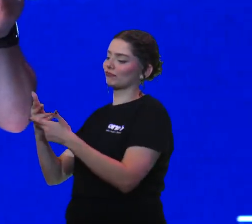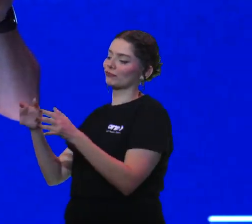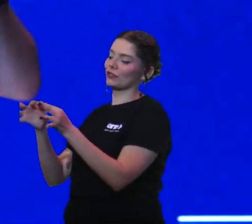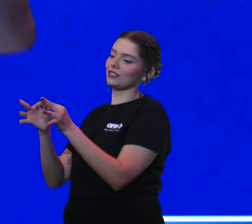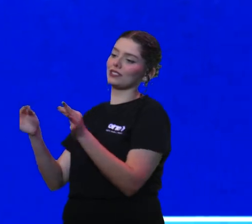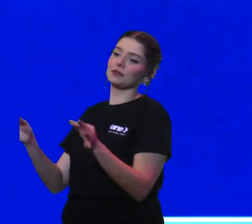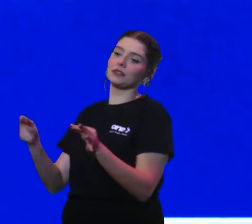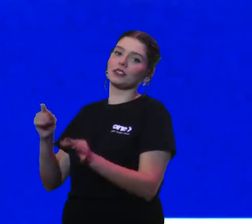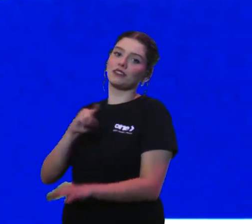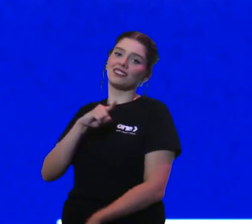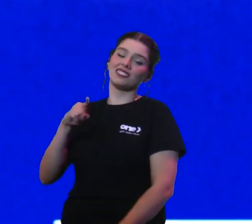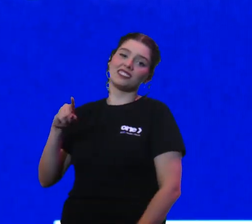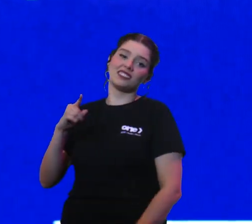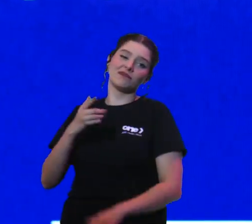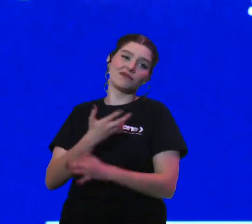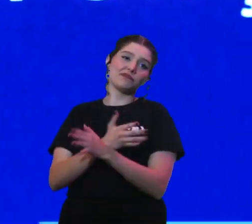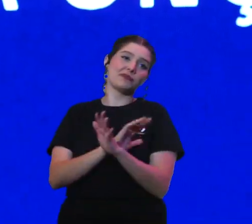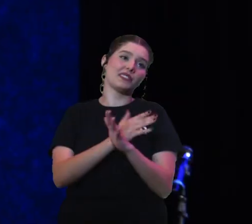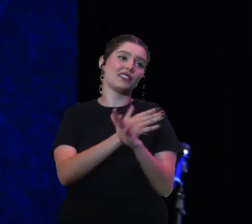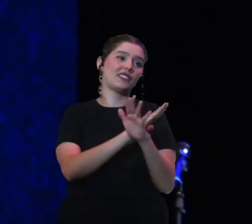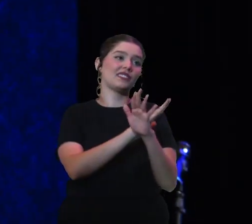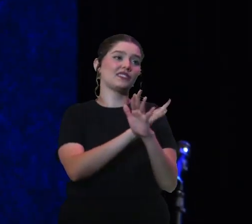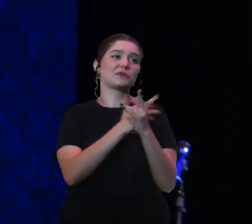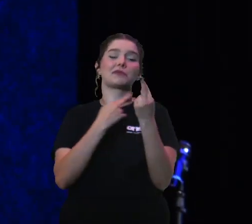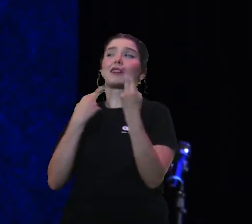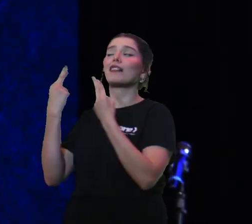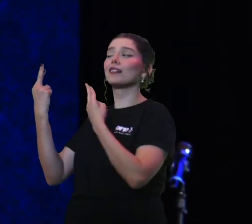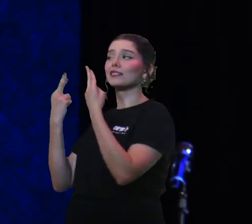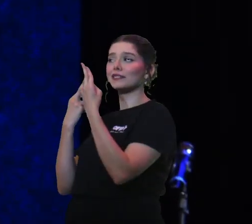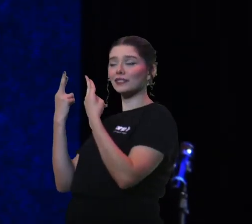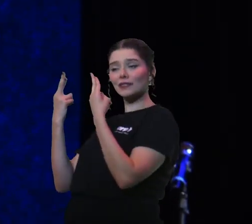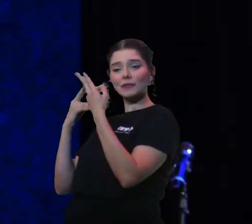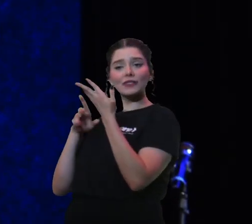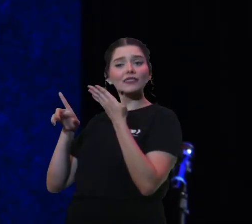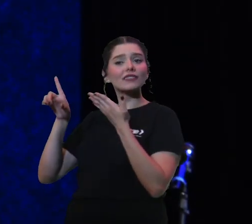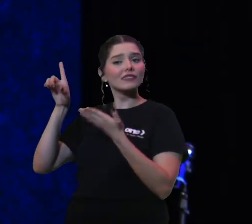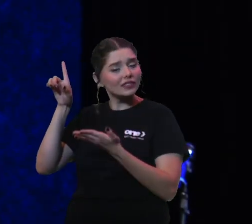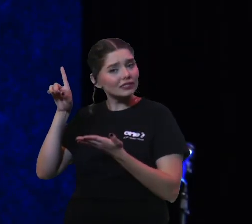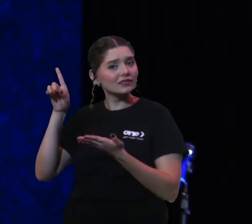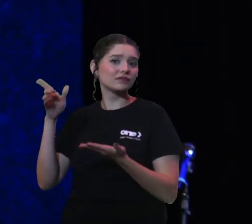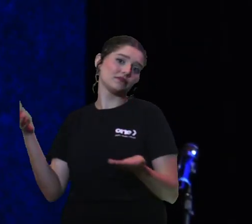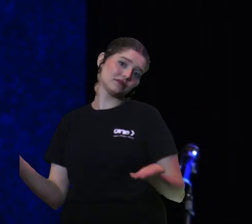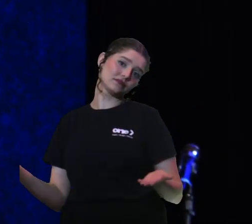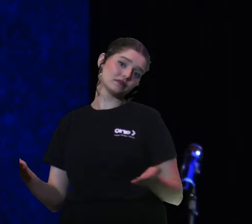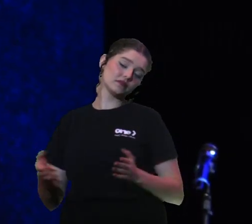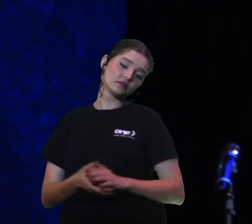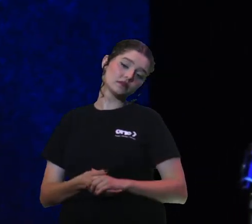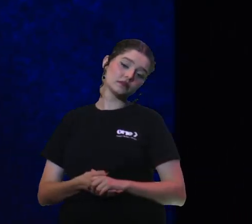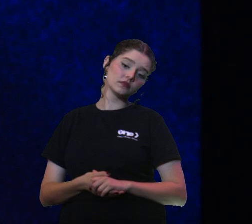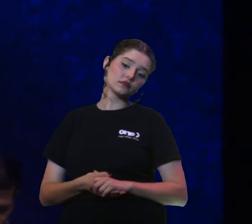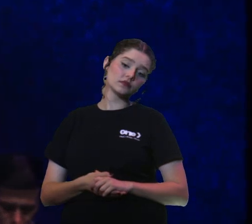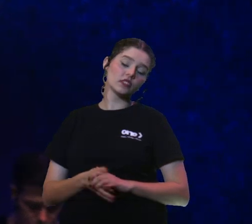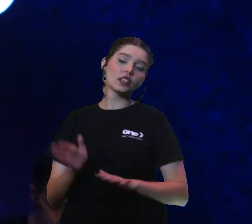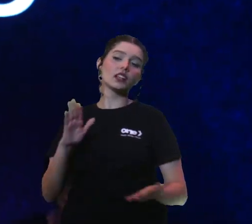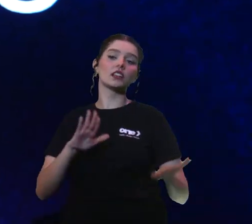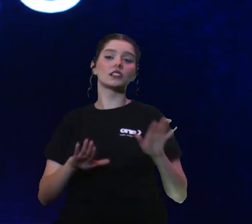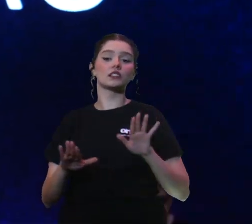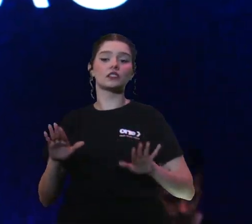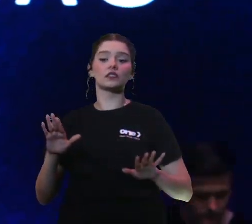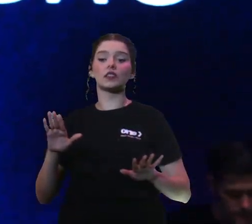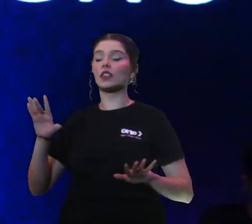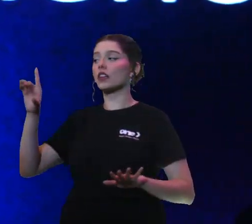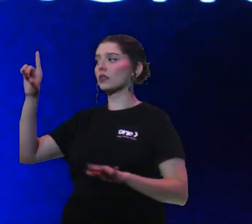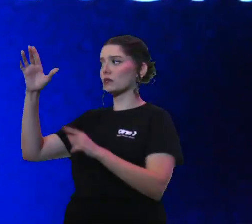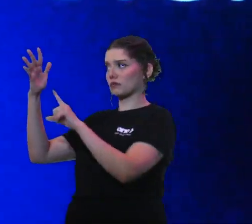você perde de crescer no relacionamento, de começar a ver coisas novas com o Senhor. E sabe, às vezes Deus revela para nós